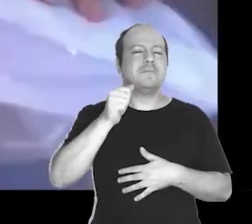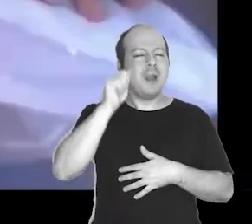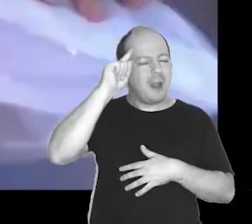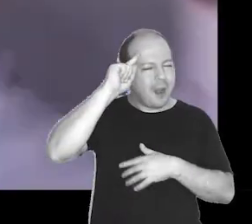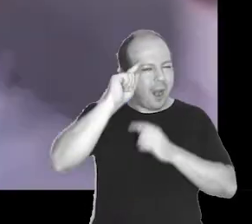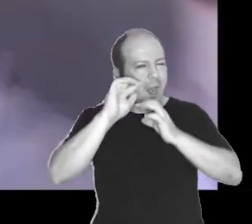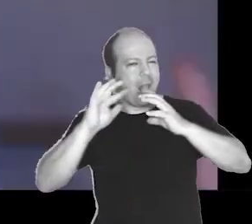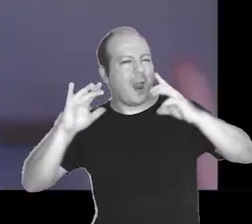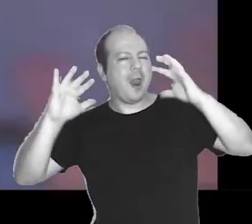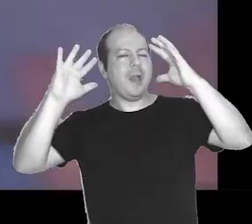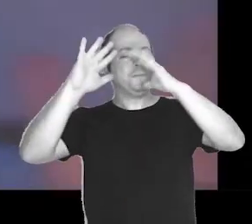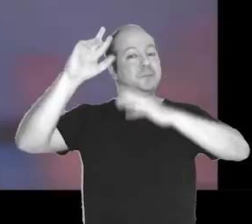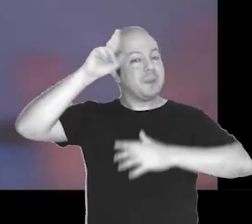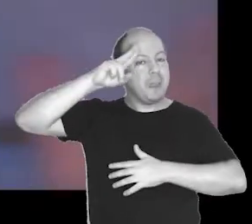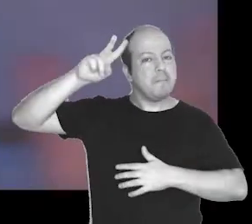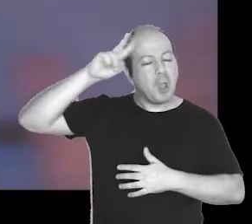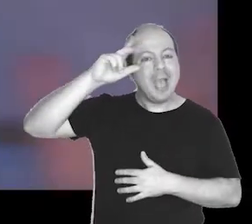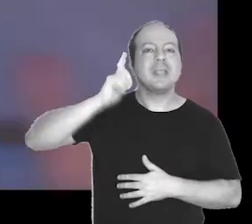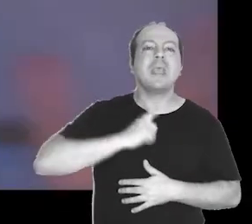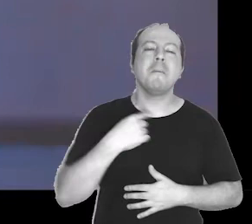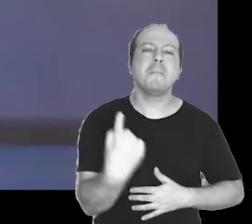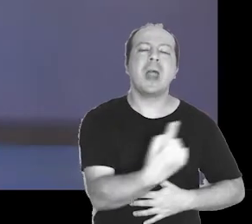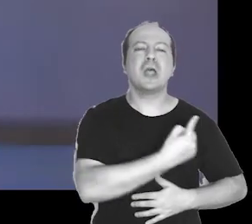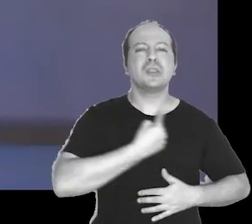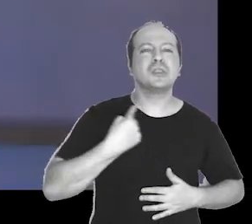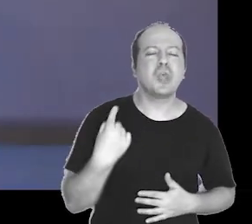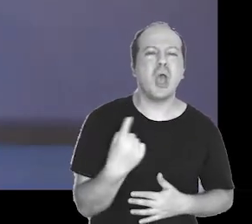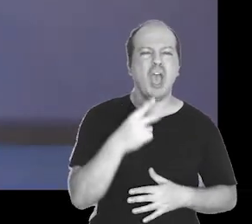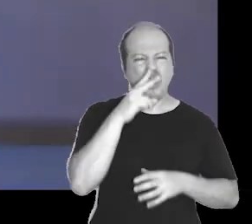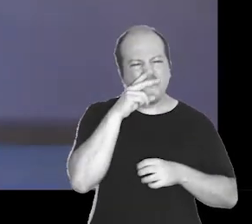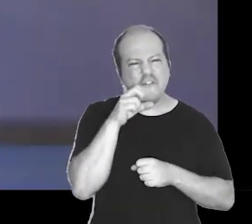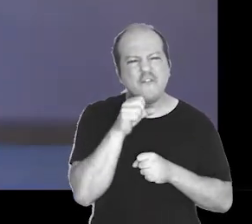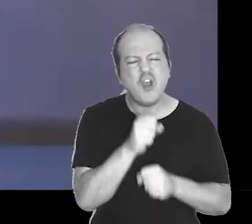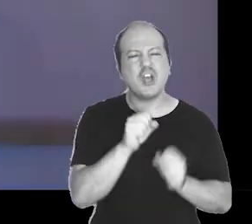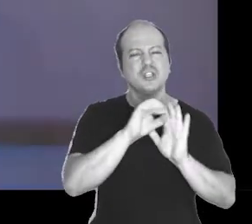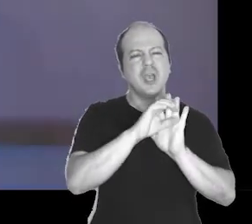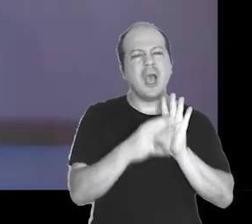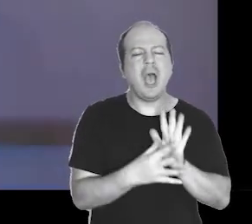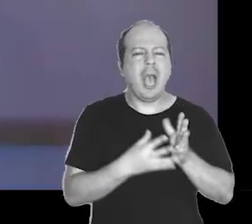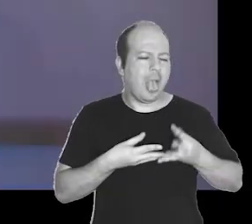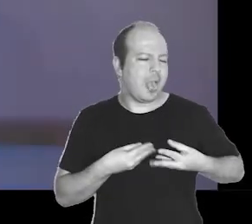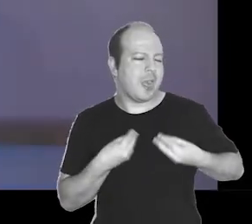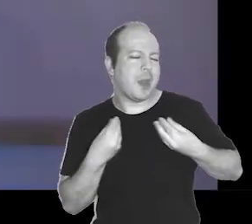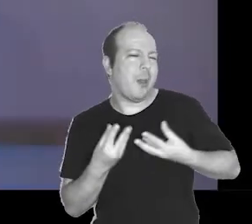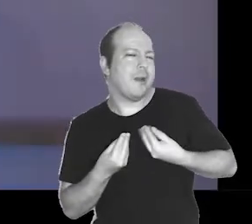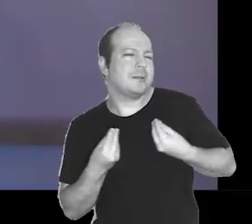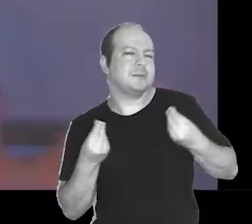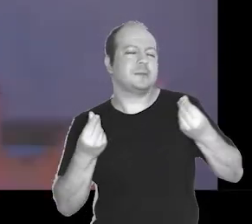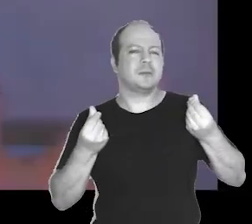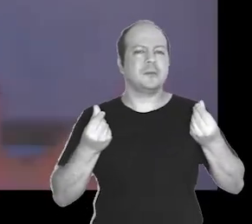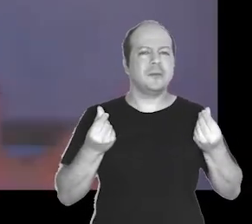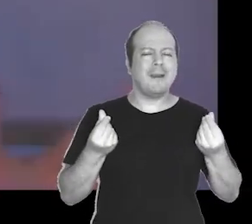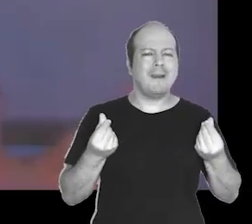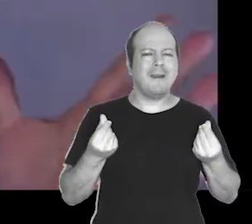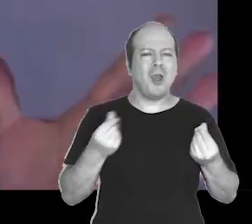esta memória terá para nós um forte conteúdo erótico. E é